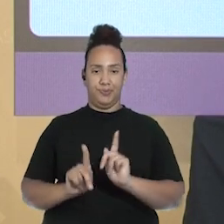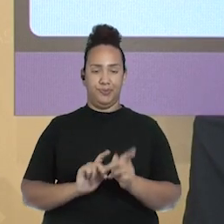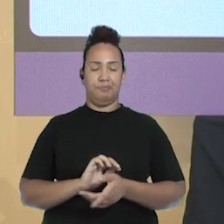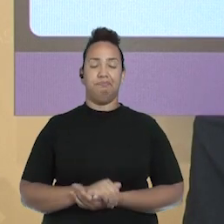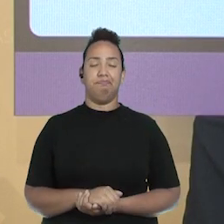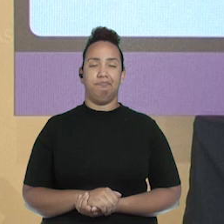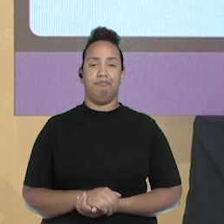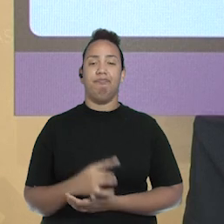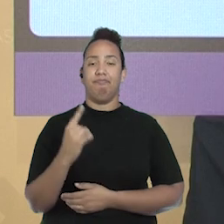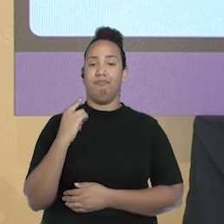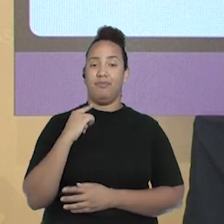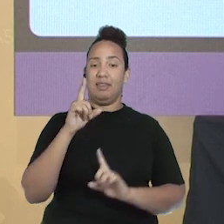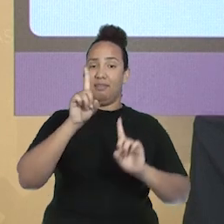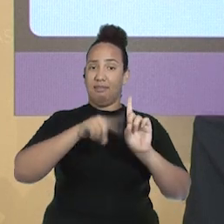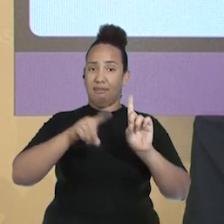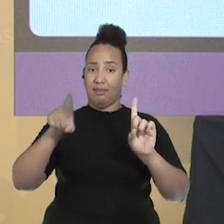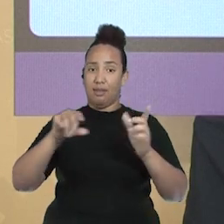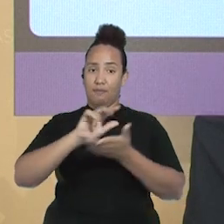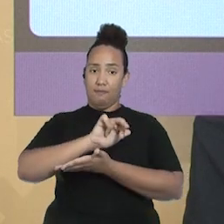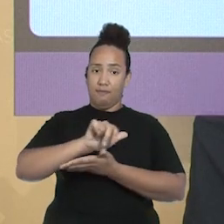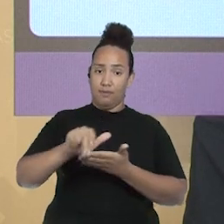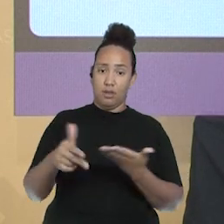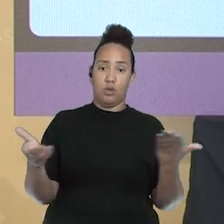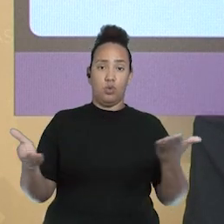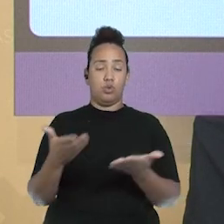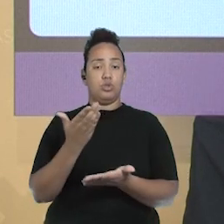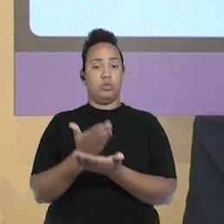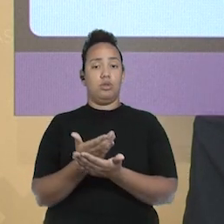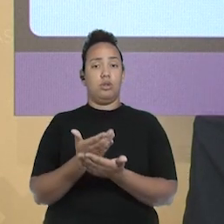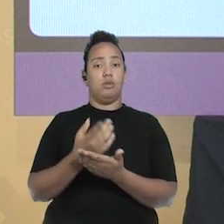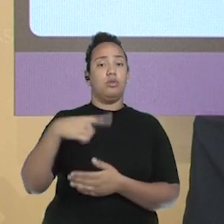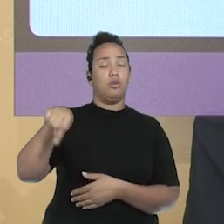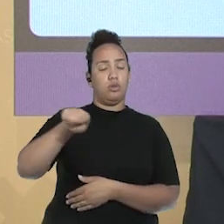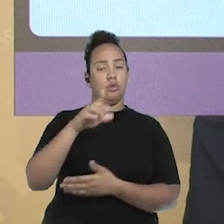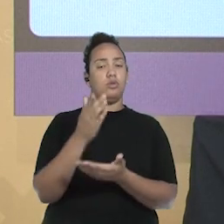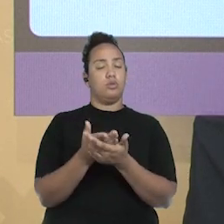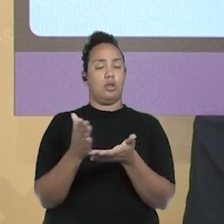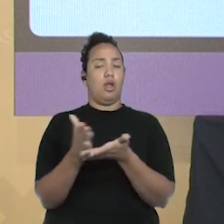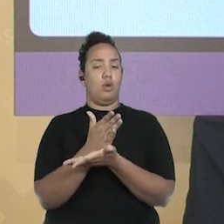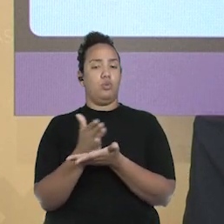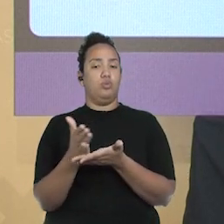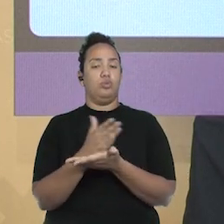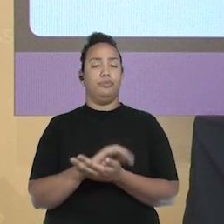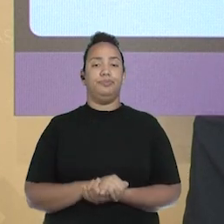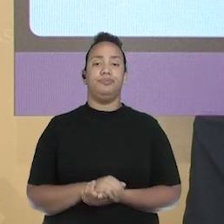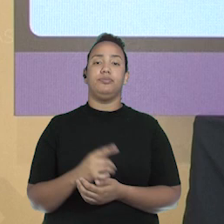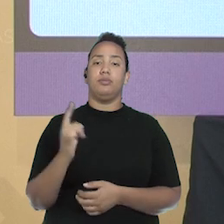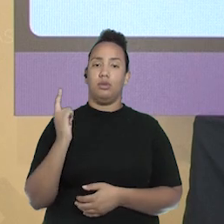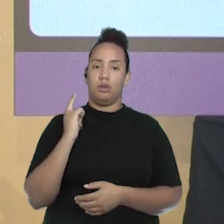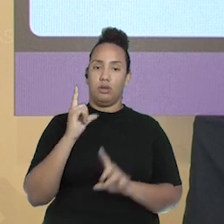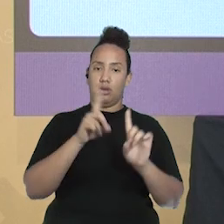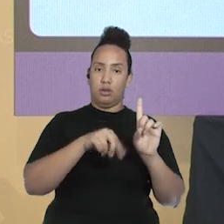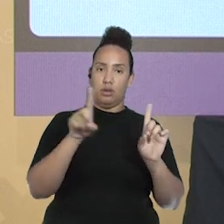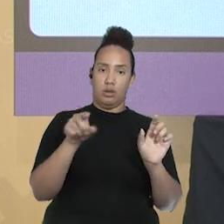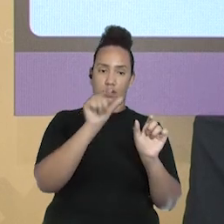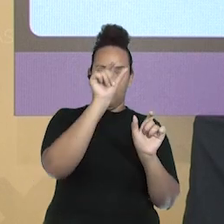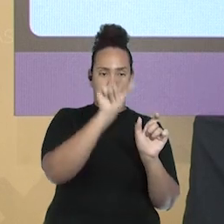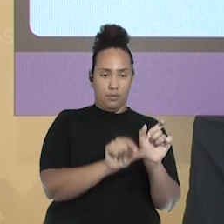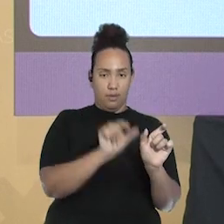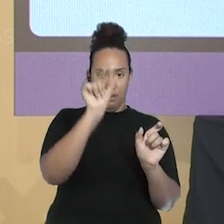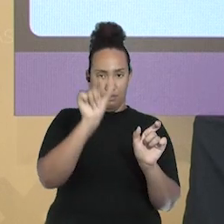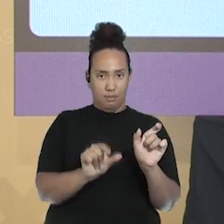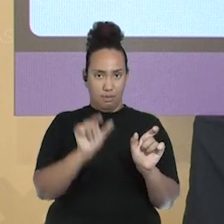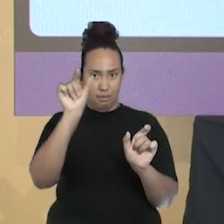de tipos de gráficos. Na aula de hoje, vamos destacar alguns. Além do gráfico de coluna e de barras, vamos